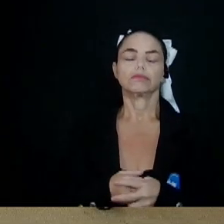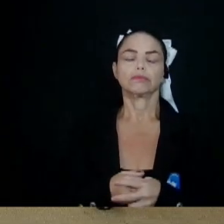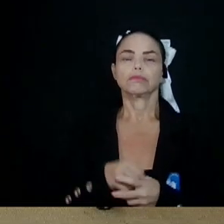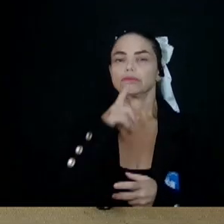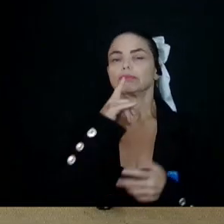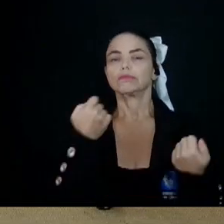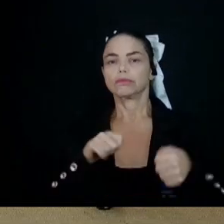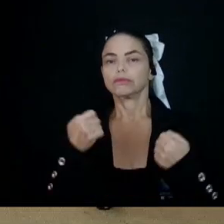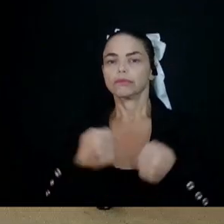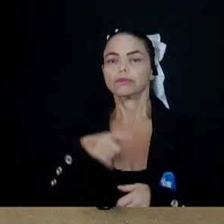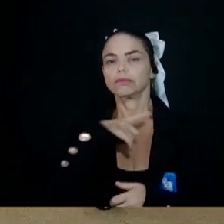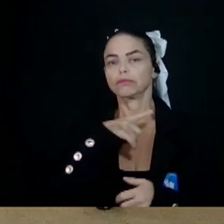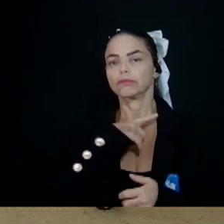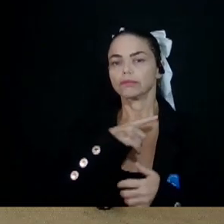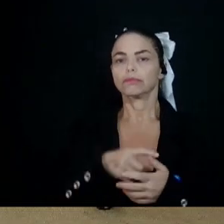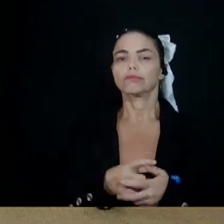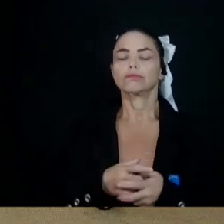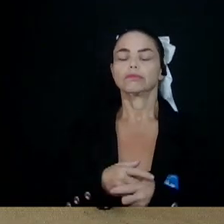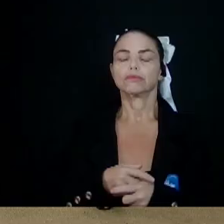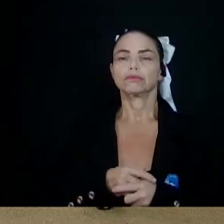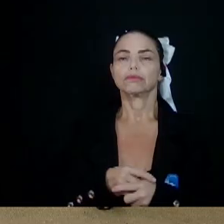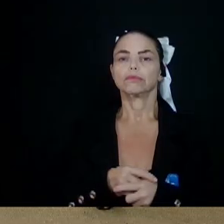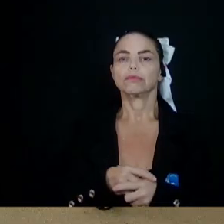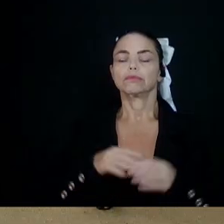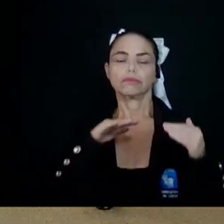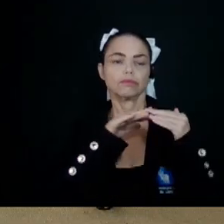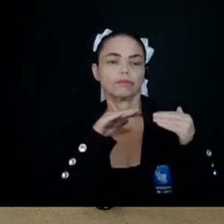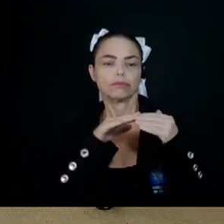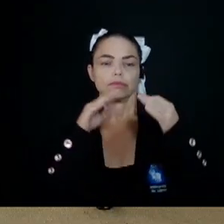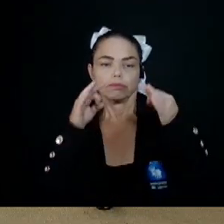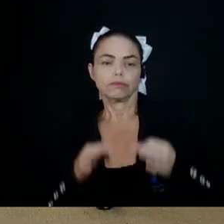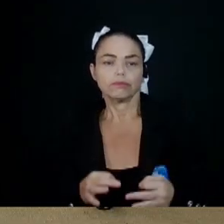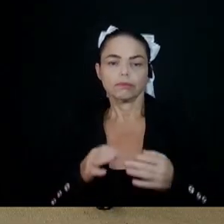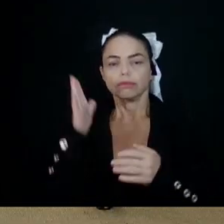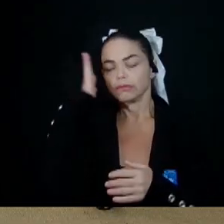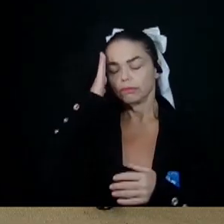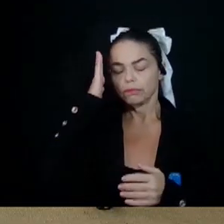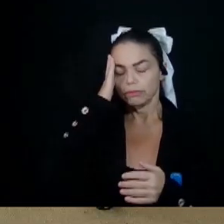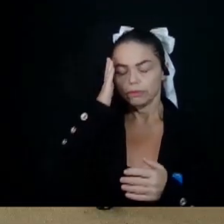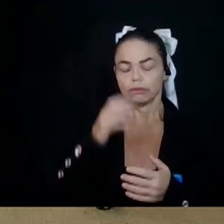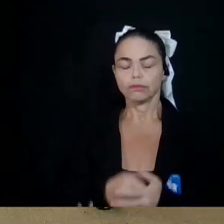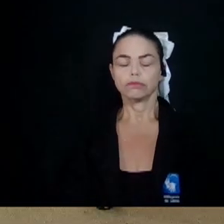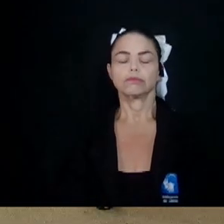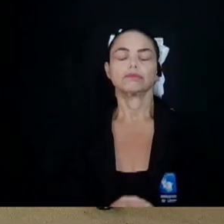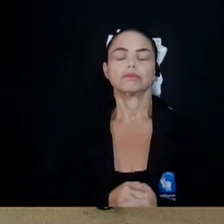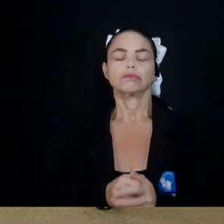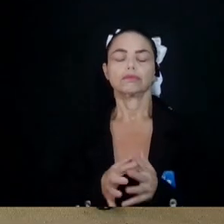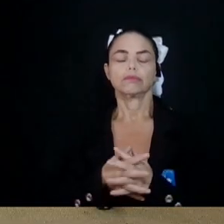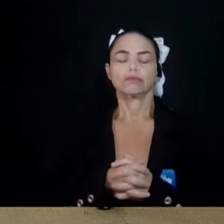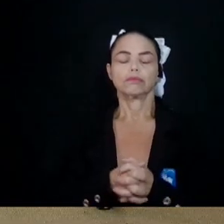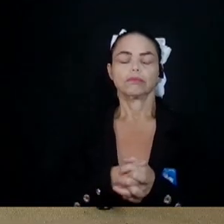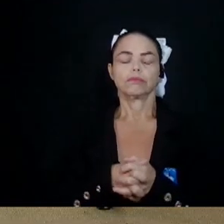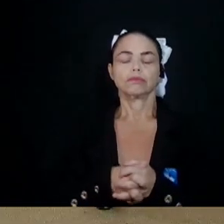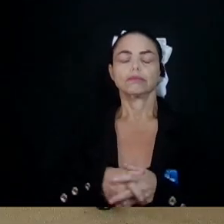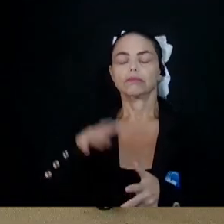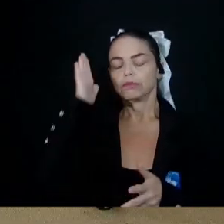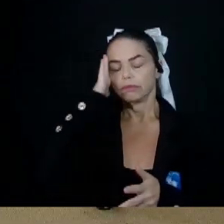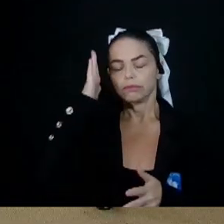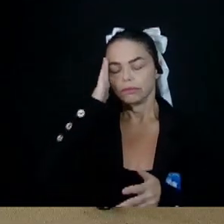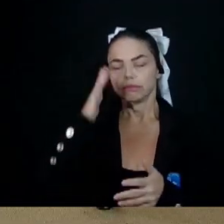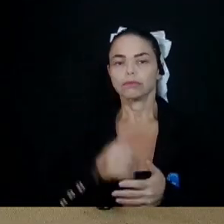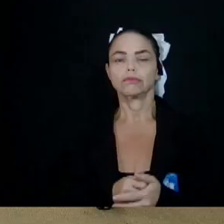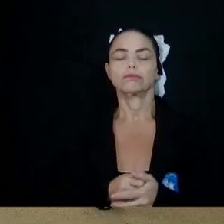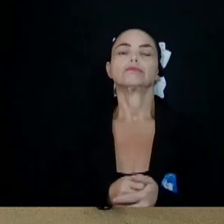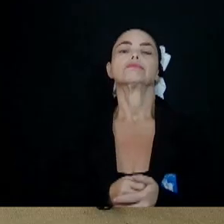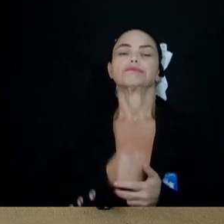precisam ter a coerência, né? O entendimento e entender o mal que isso